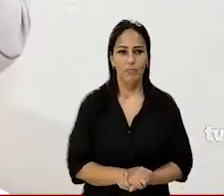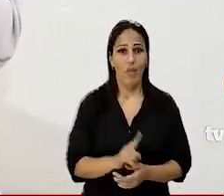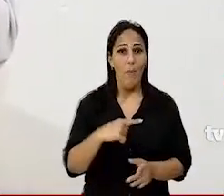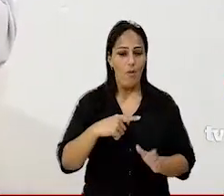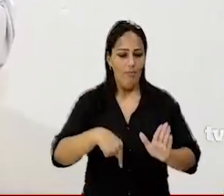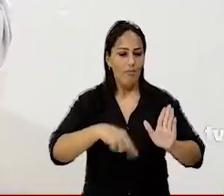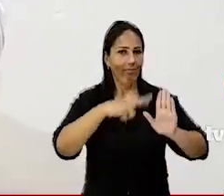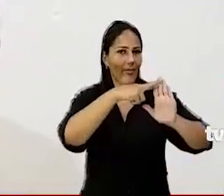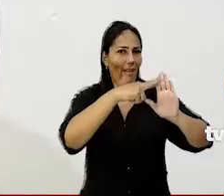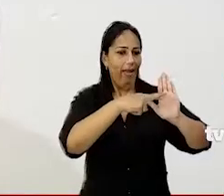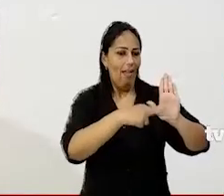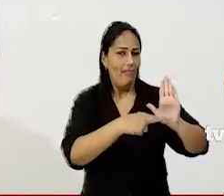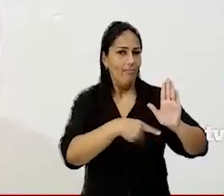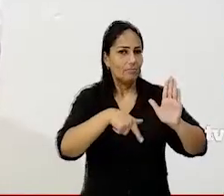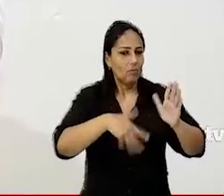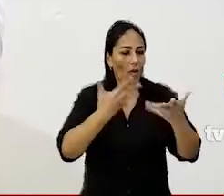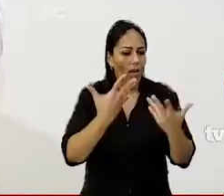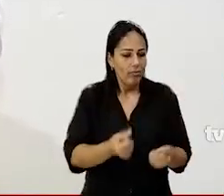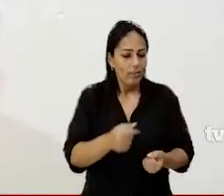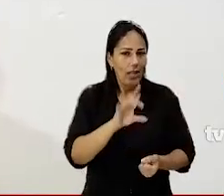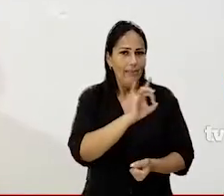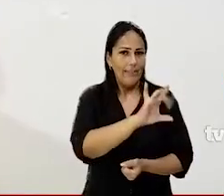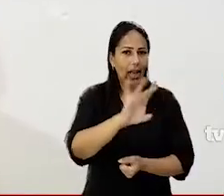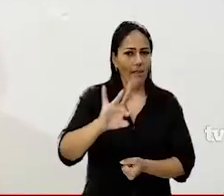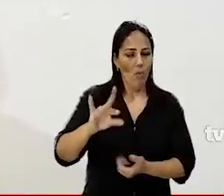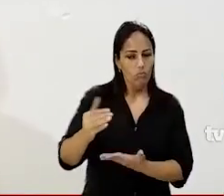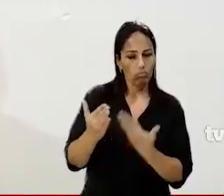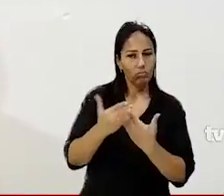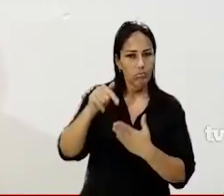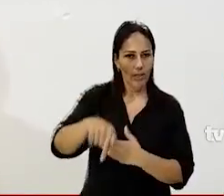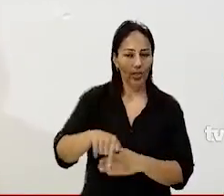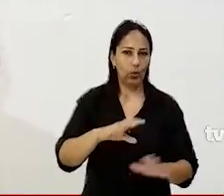foram assinadas pelos assessores de cada um dos candidatos.